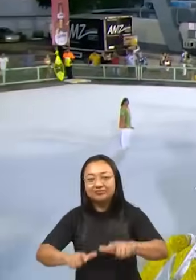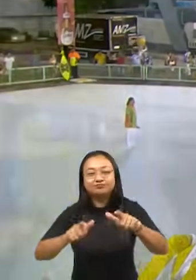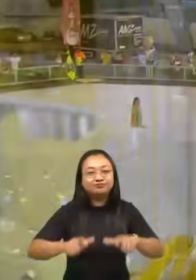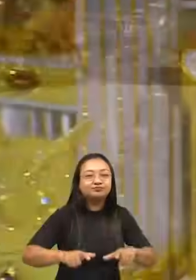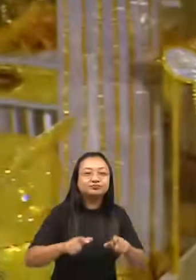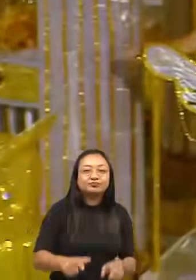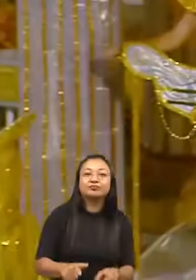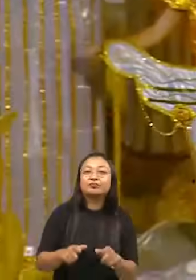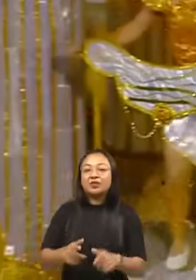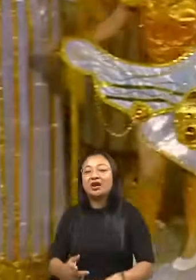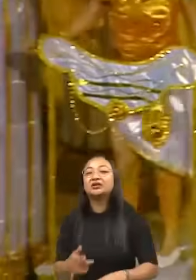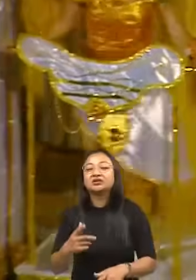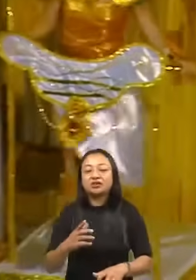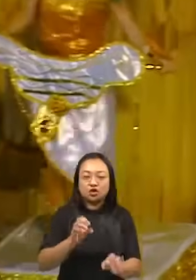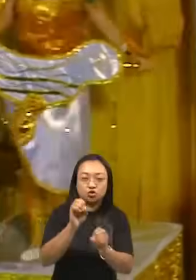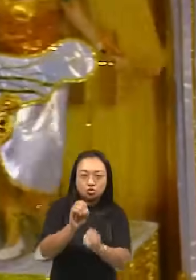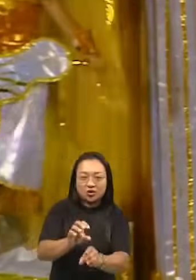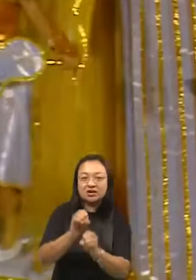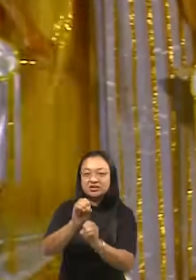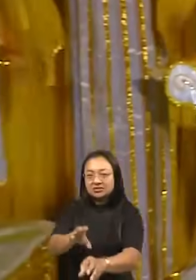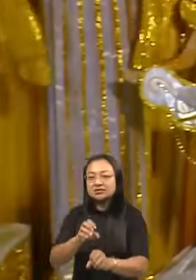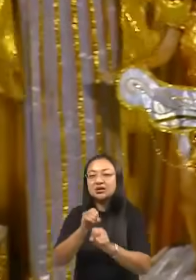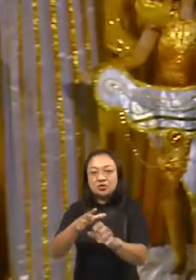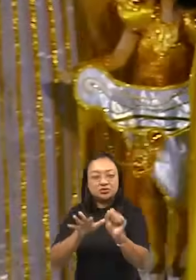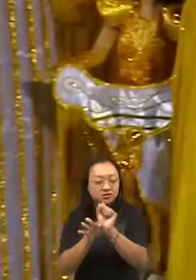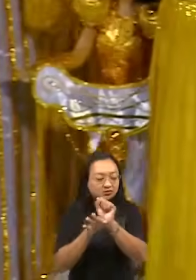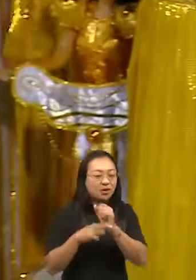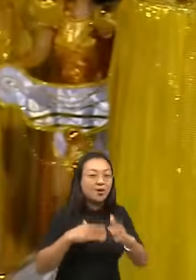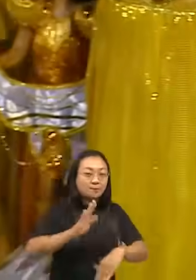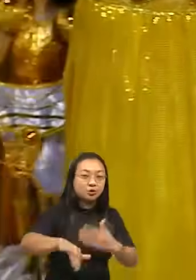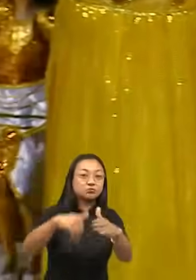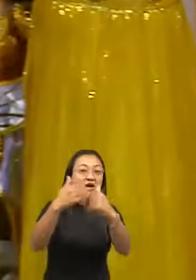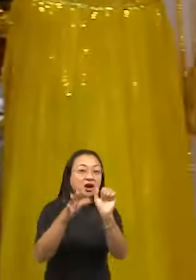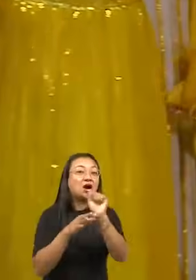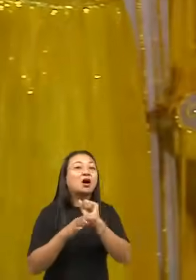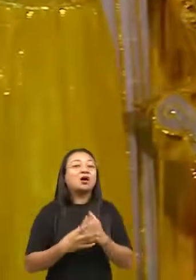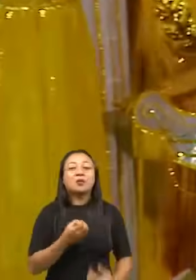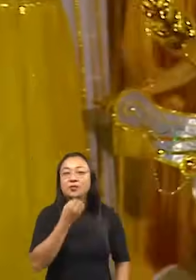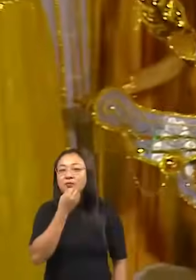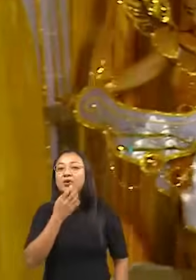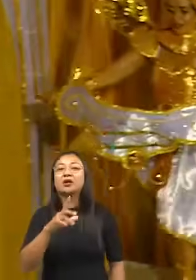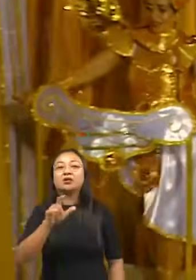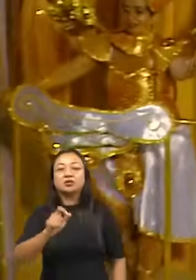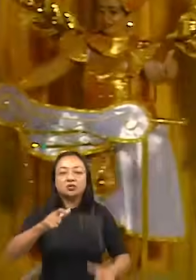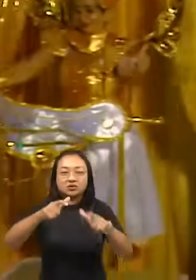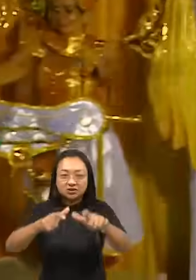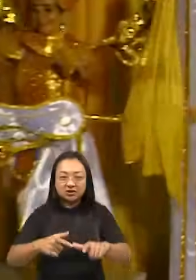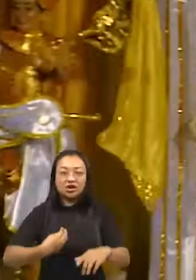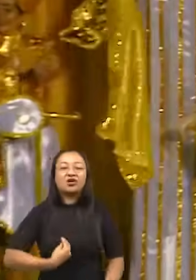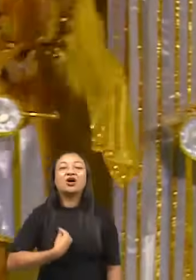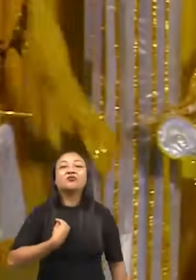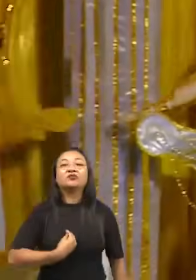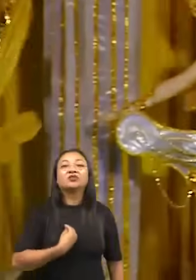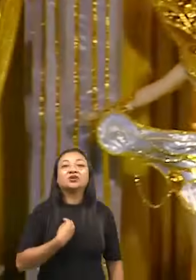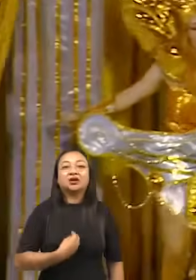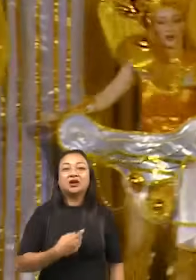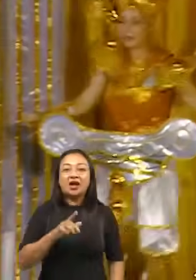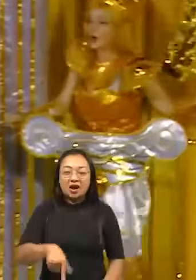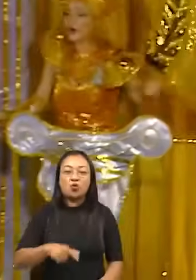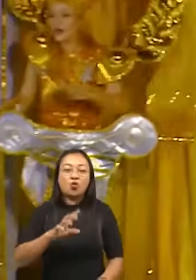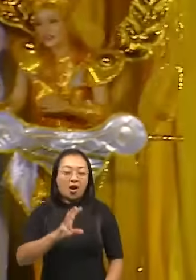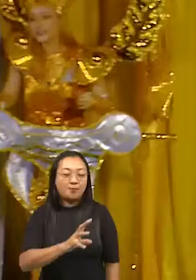volta, educação pra prosperar o bem maior da nossa vida. É